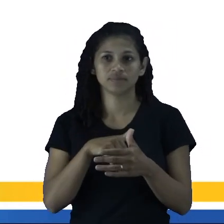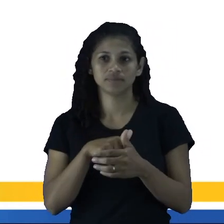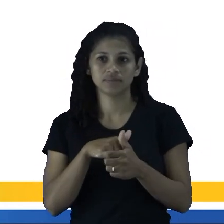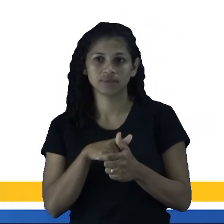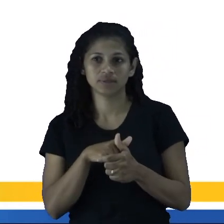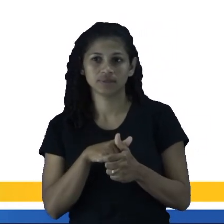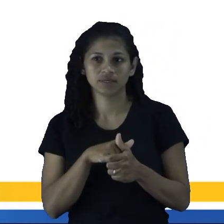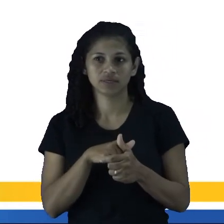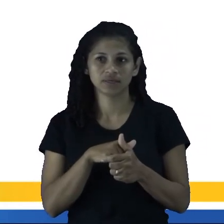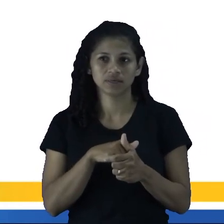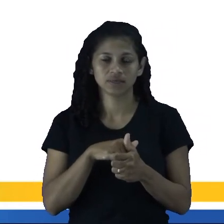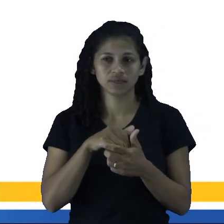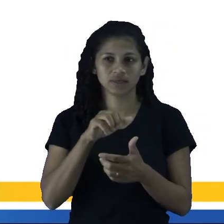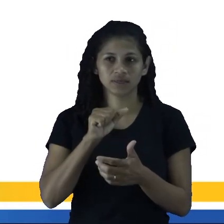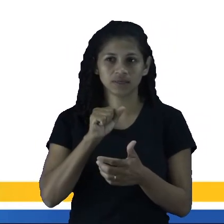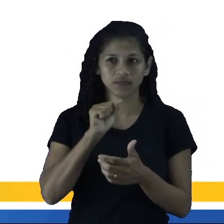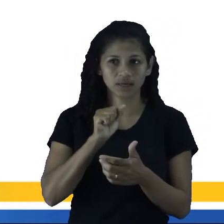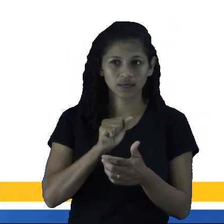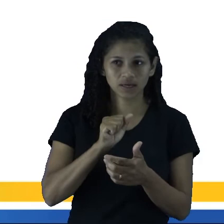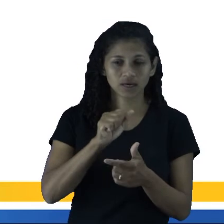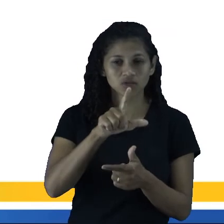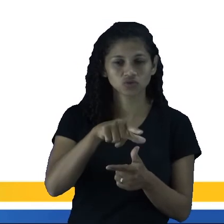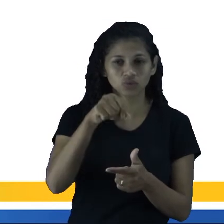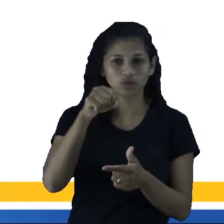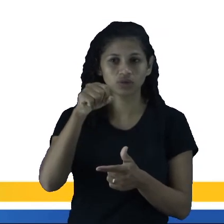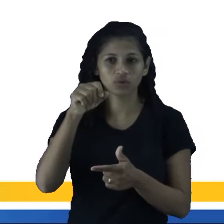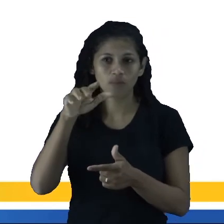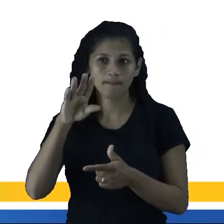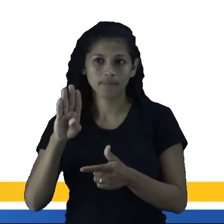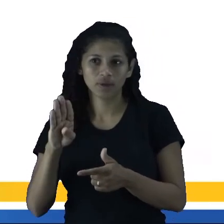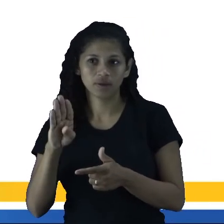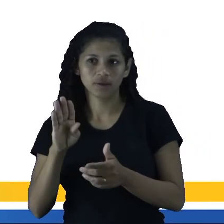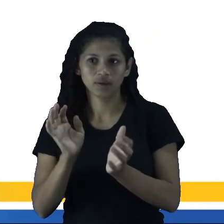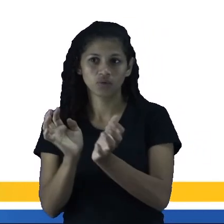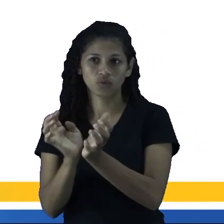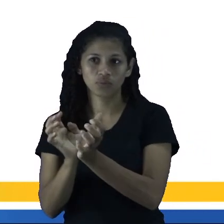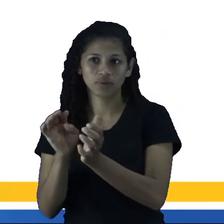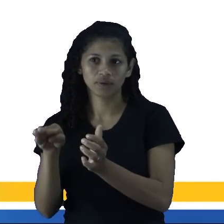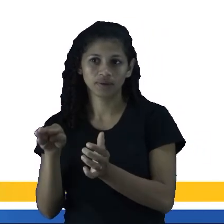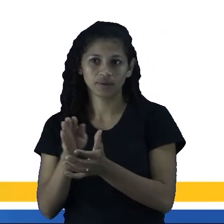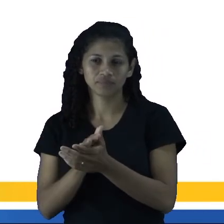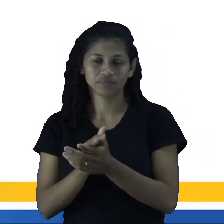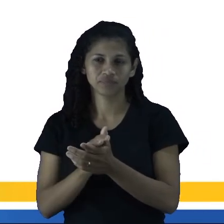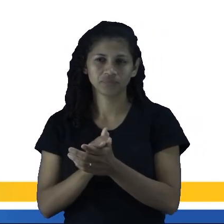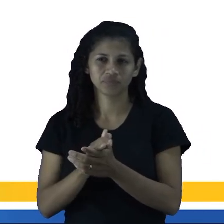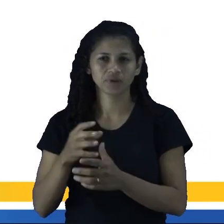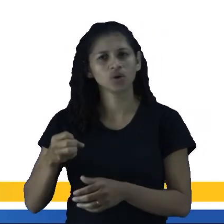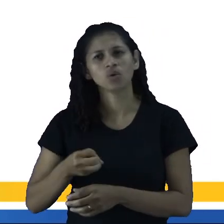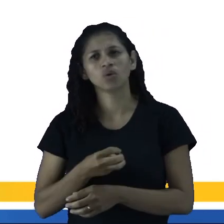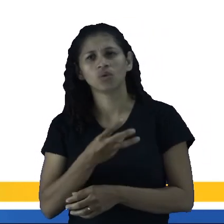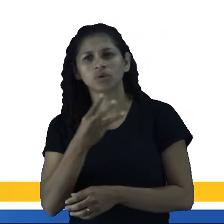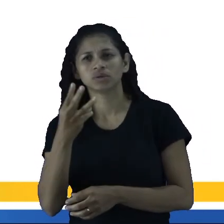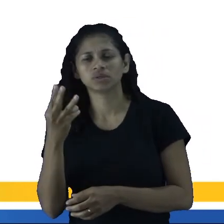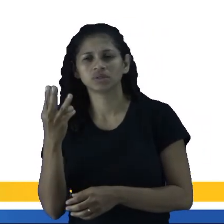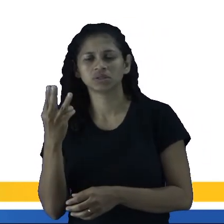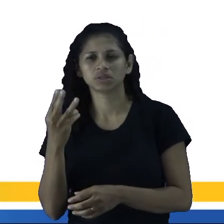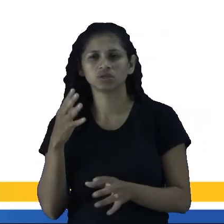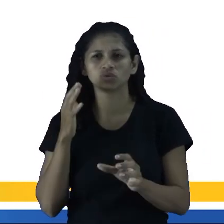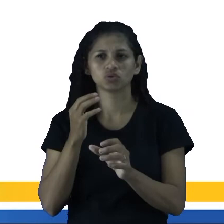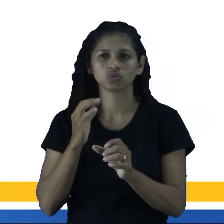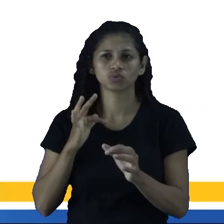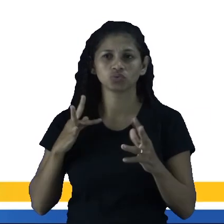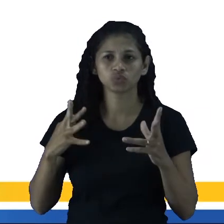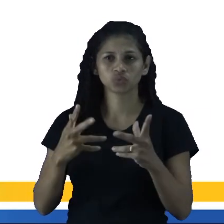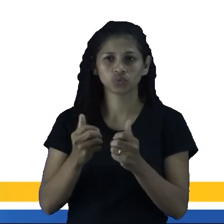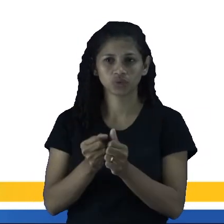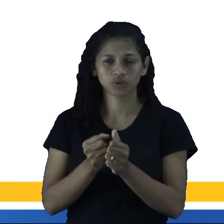em seu próprio campo e o segundo seria o time visitante. A quantidade total de escolhas possíveis para o grupo